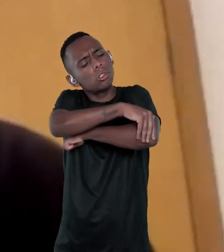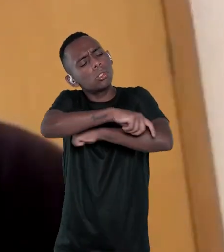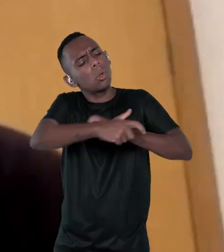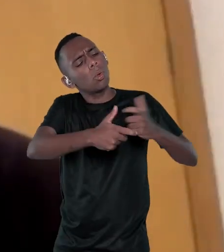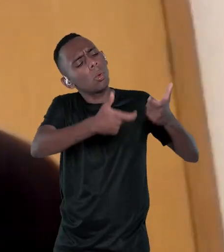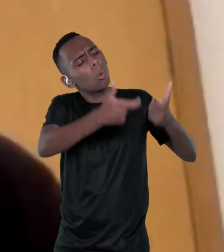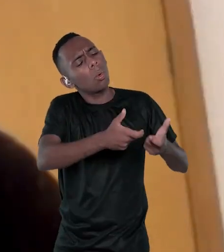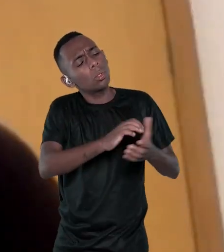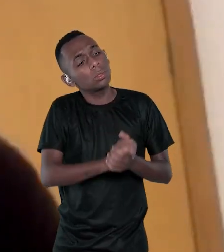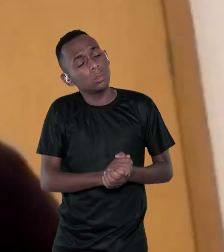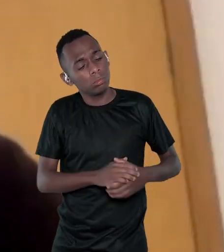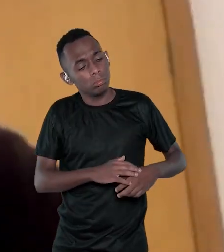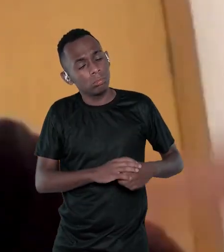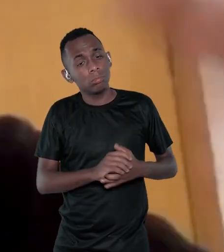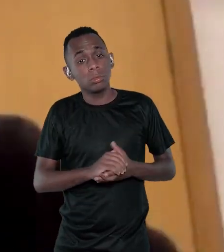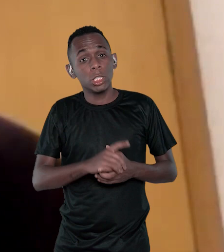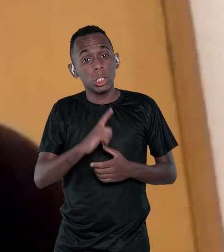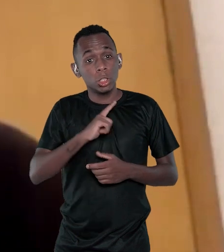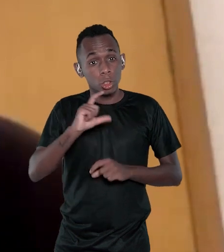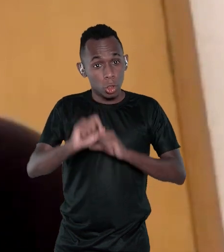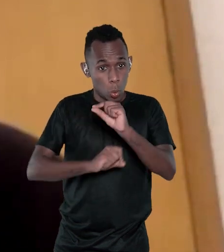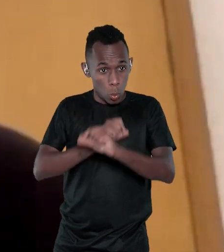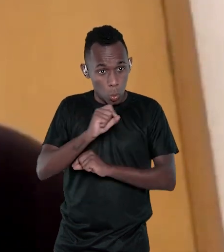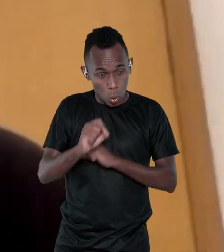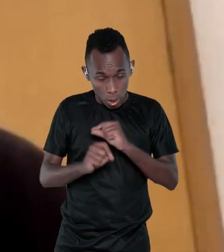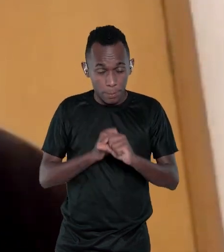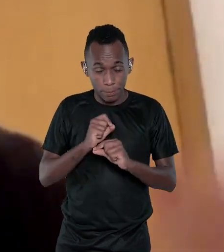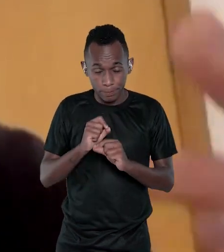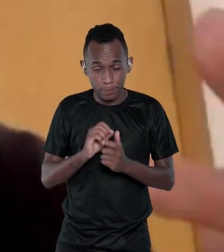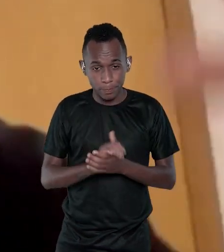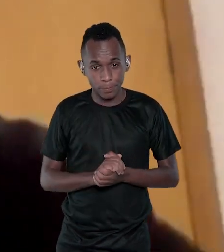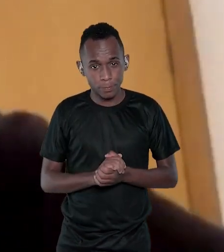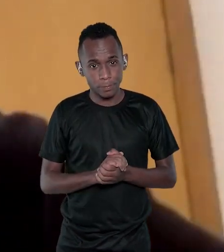onde eu ia comprar o cigarro, um sujeito, assim,